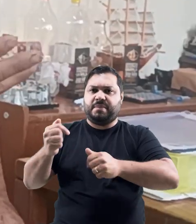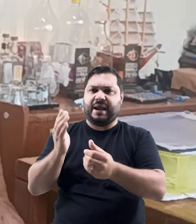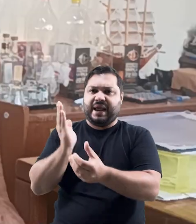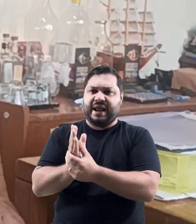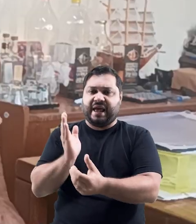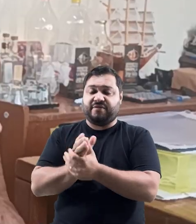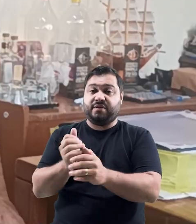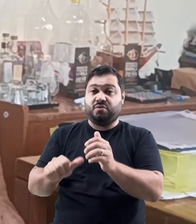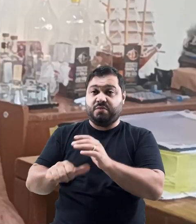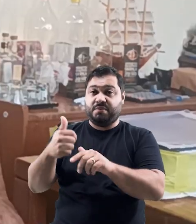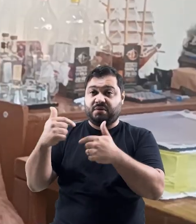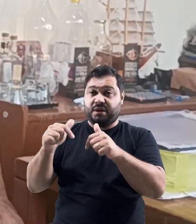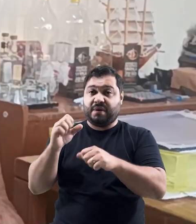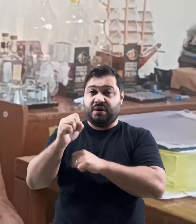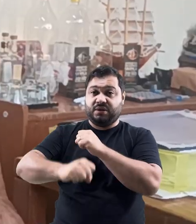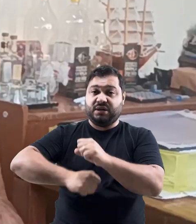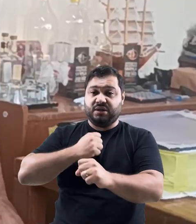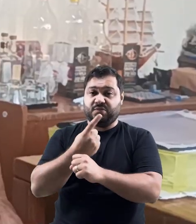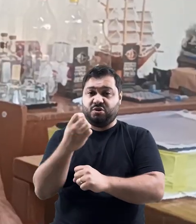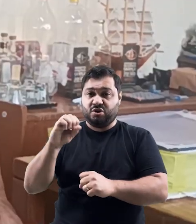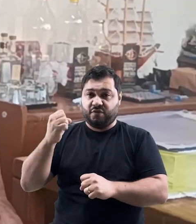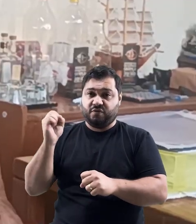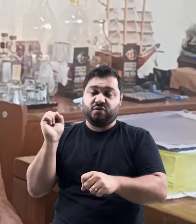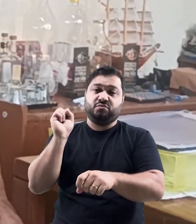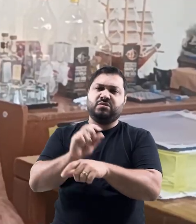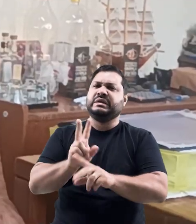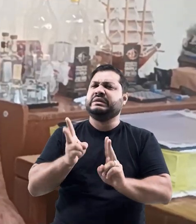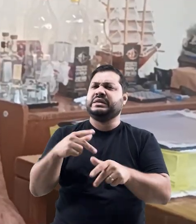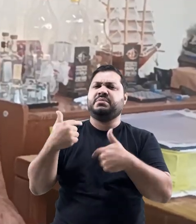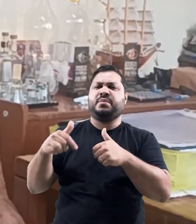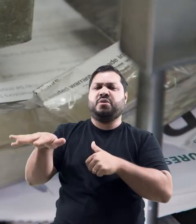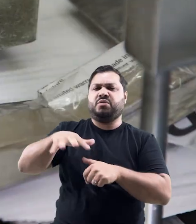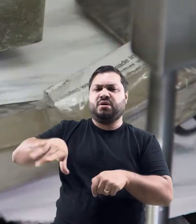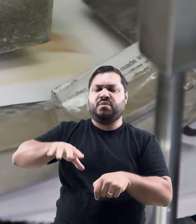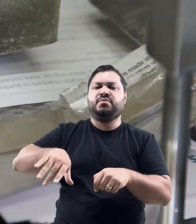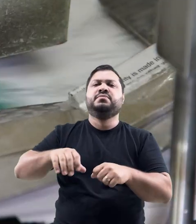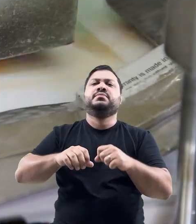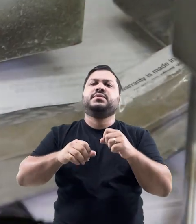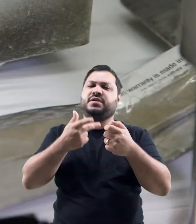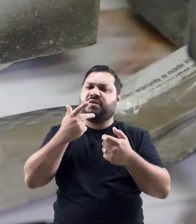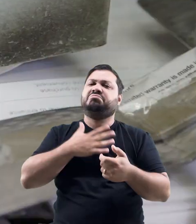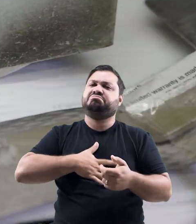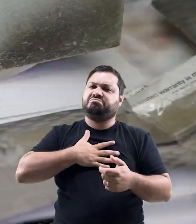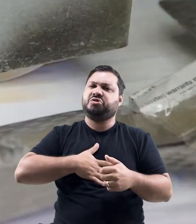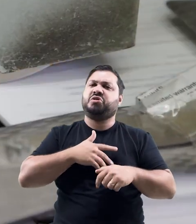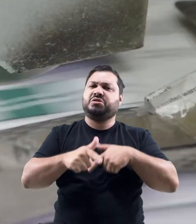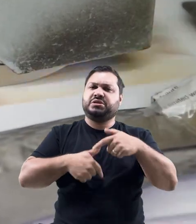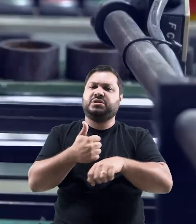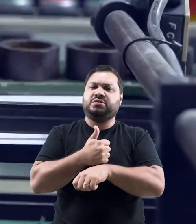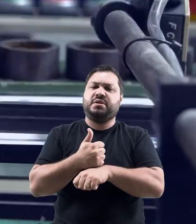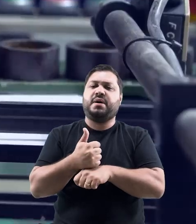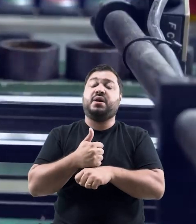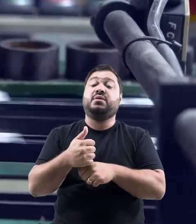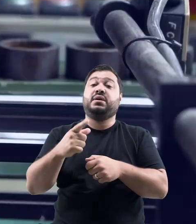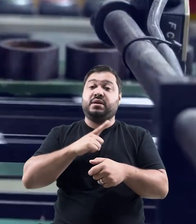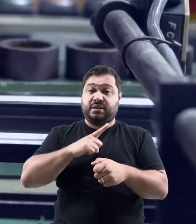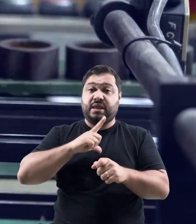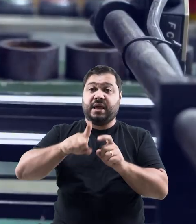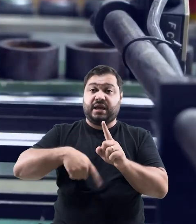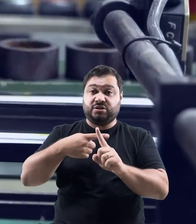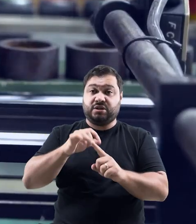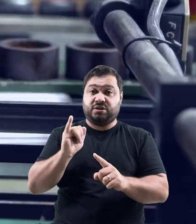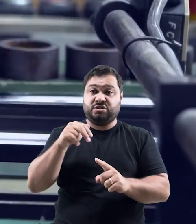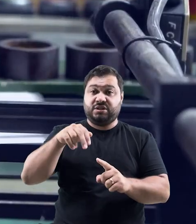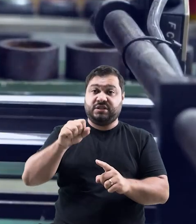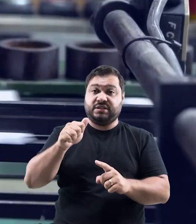Desde seu primeiro emprego, em 1998, sempre atuou nesse ramo e afirma gostar muito da profissão. Ele recebe o